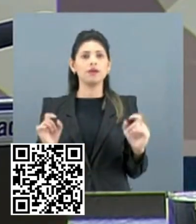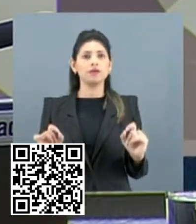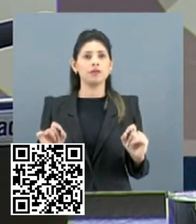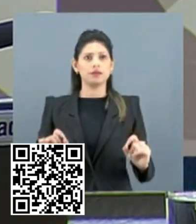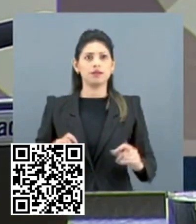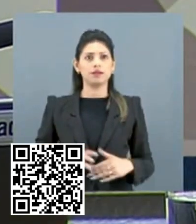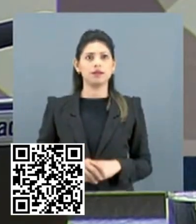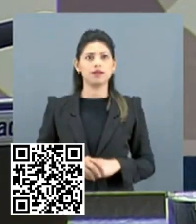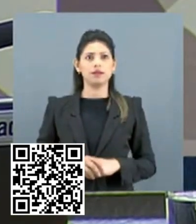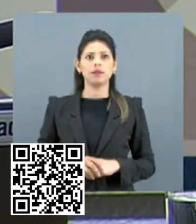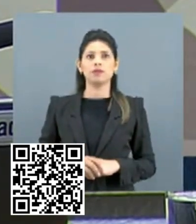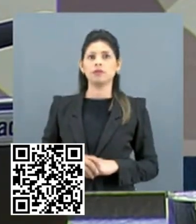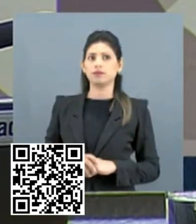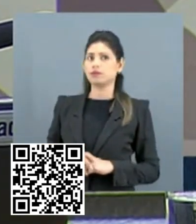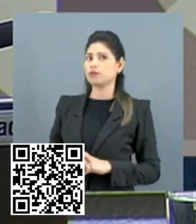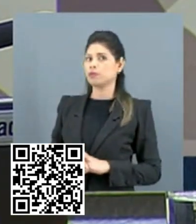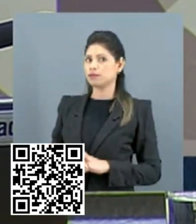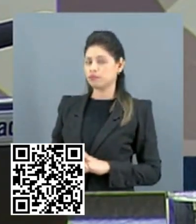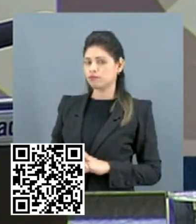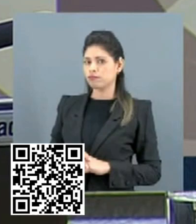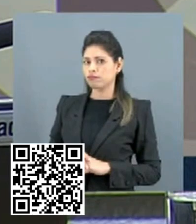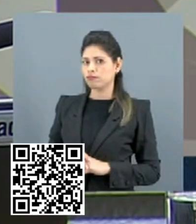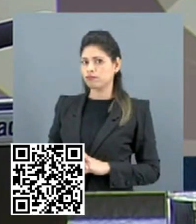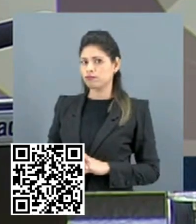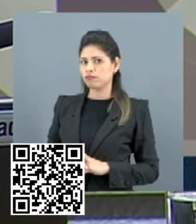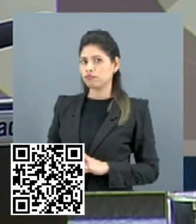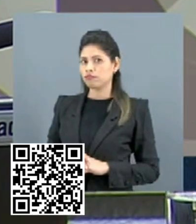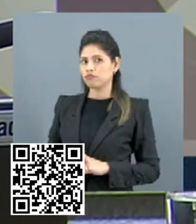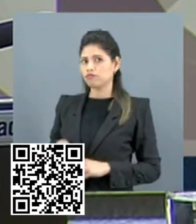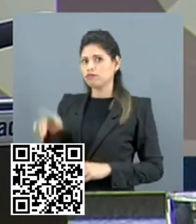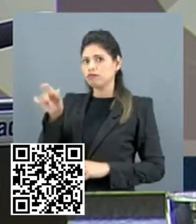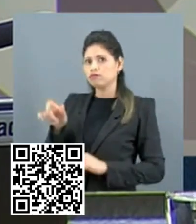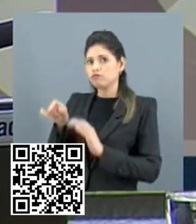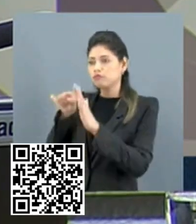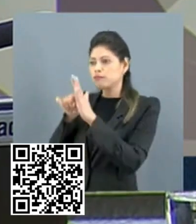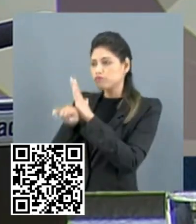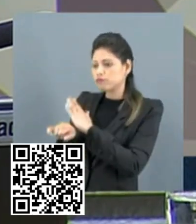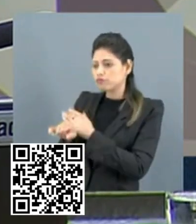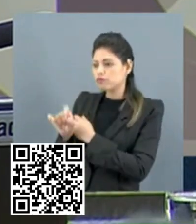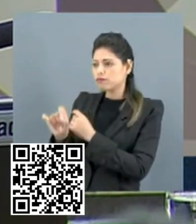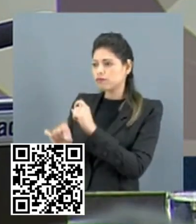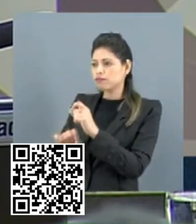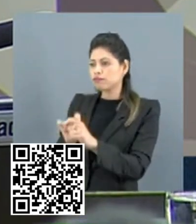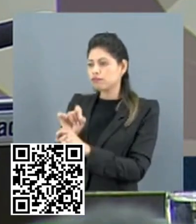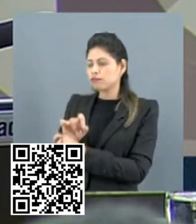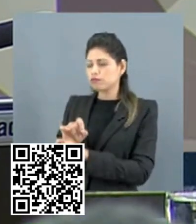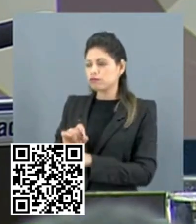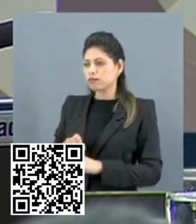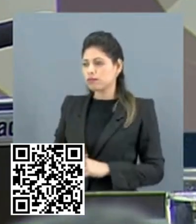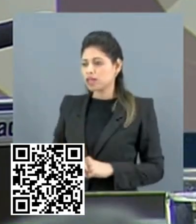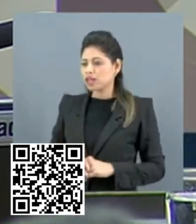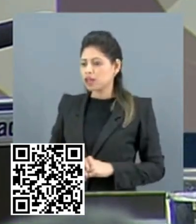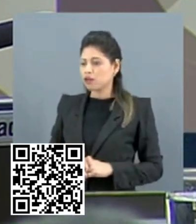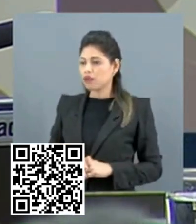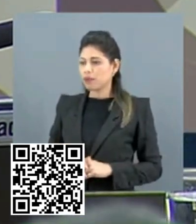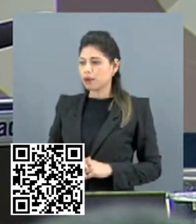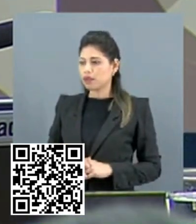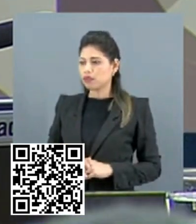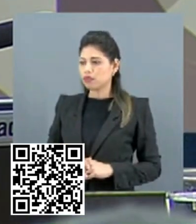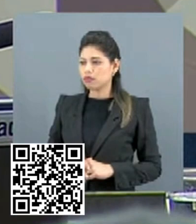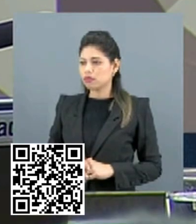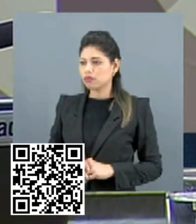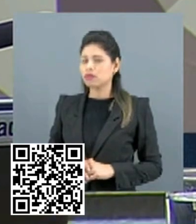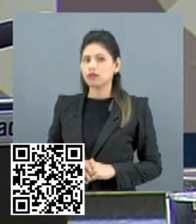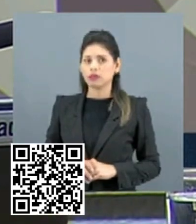senhor Wellington Macedo de Souza, né? O senhor tem 47 anos, não é isso? 48. 48